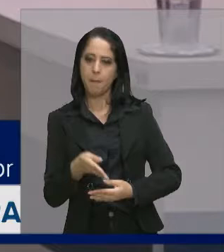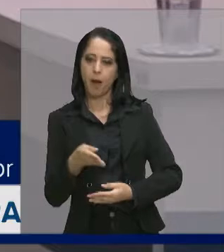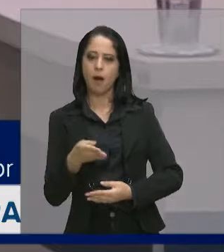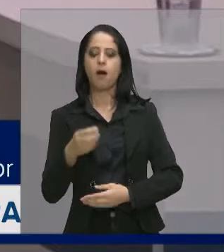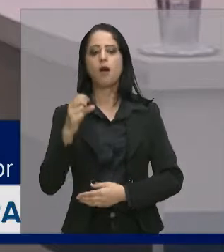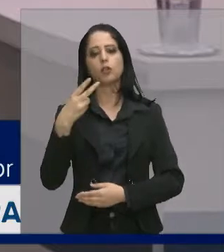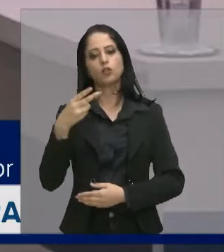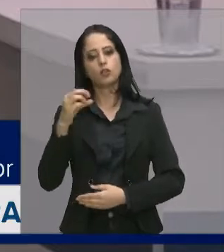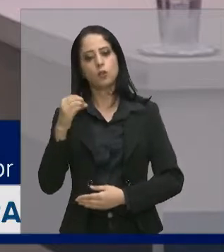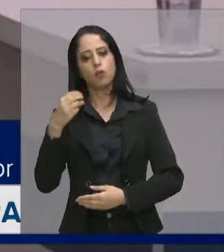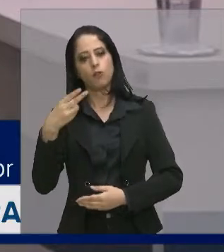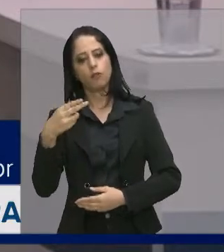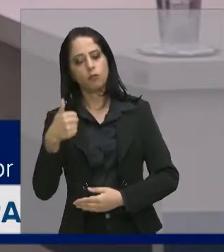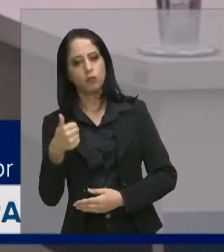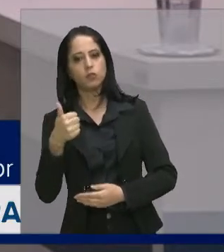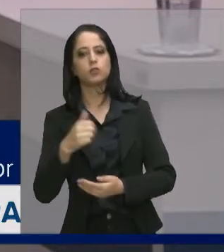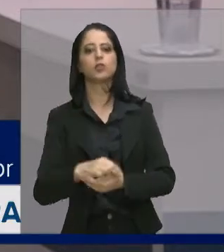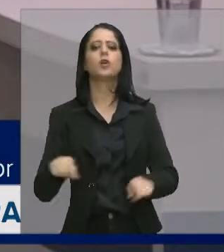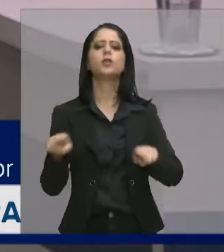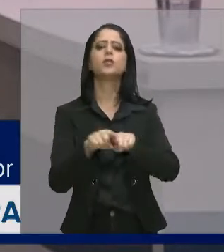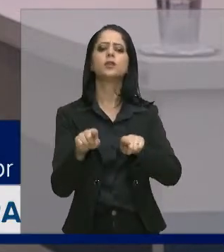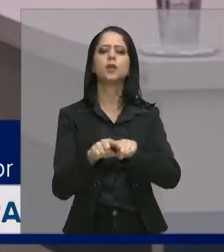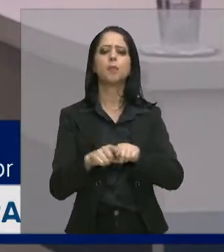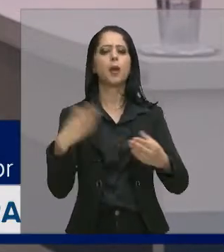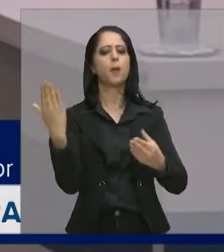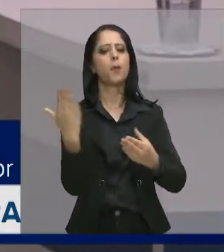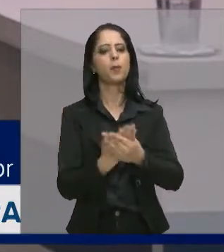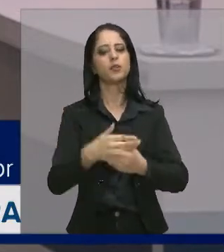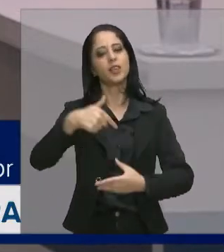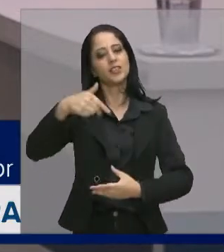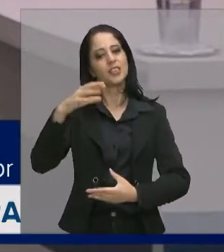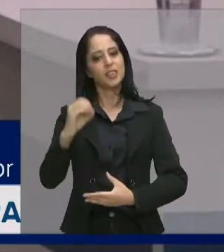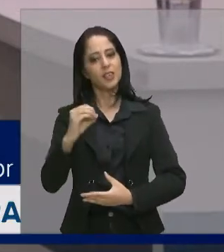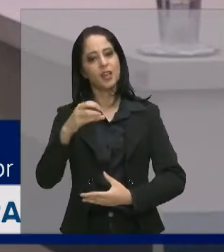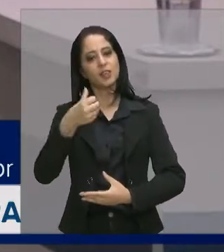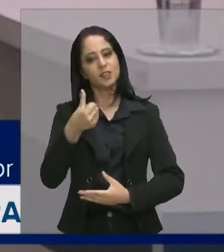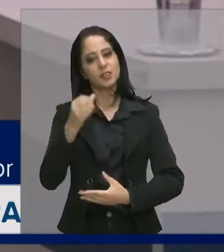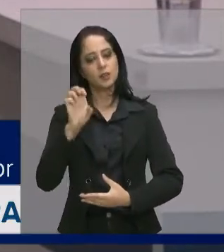7064/2021 e também do processo